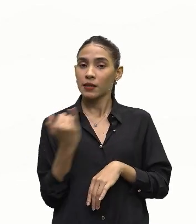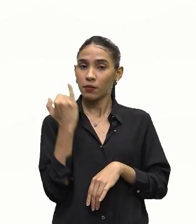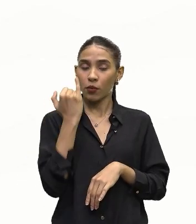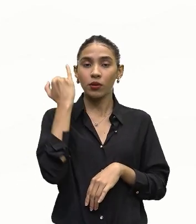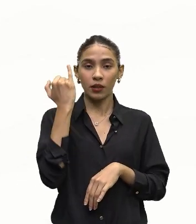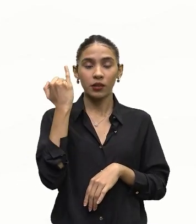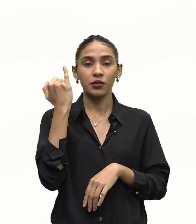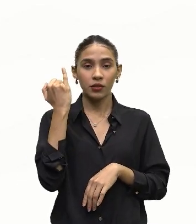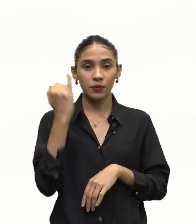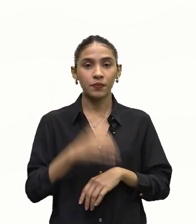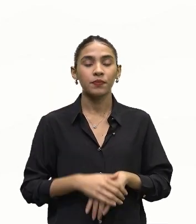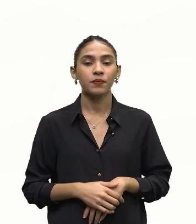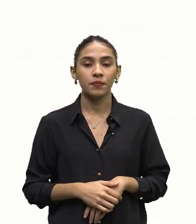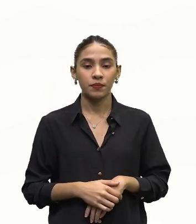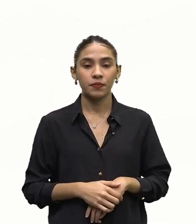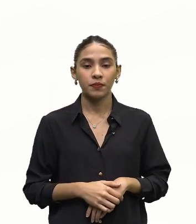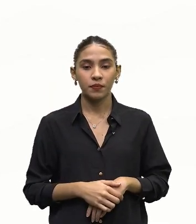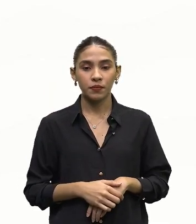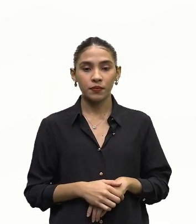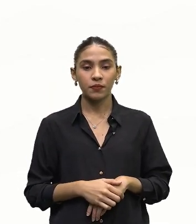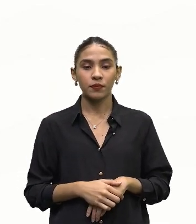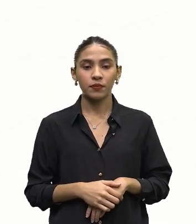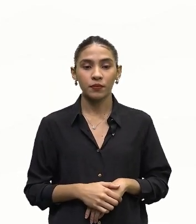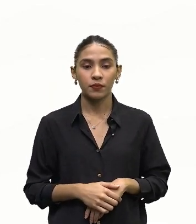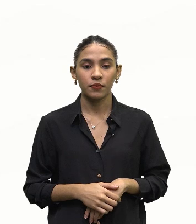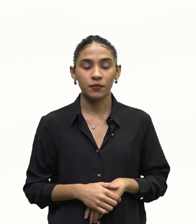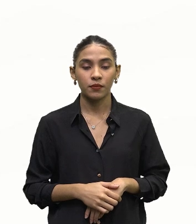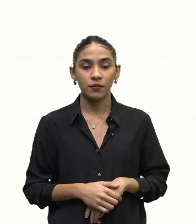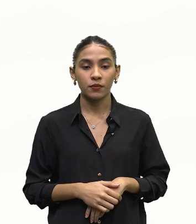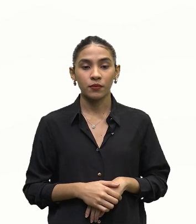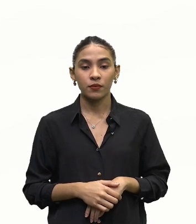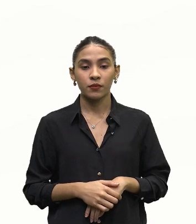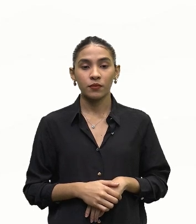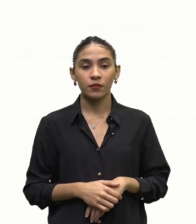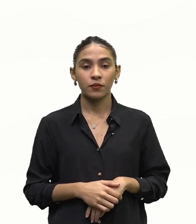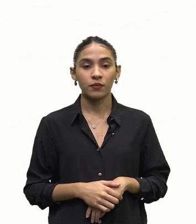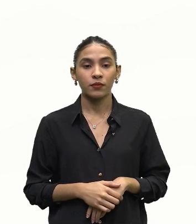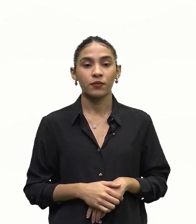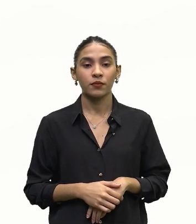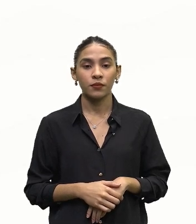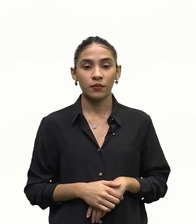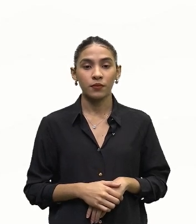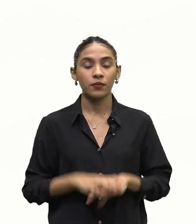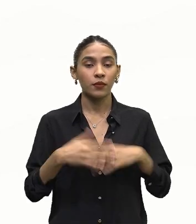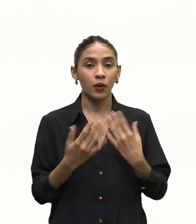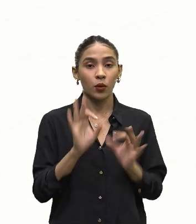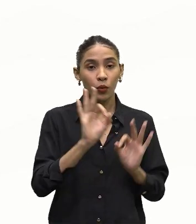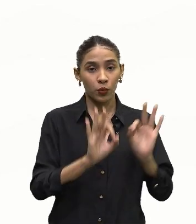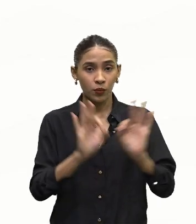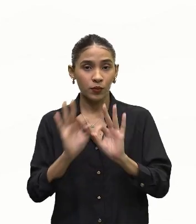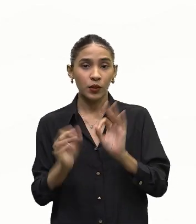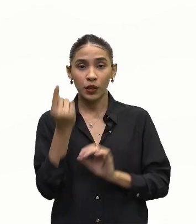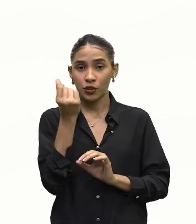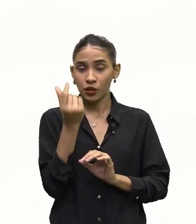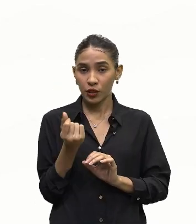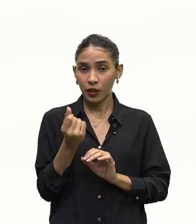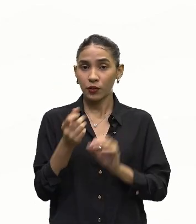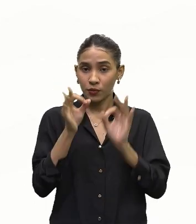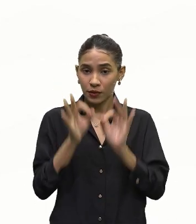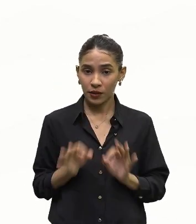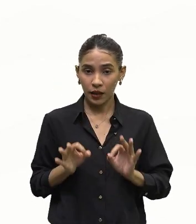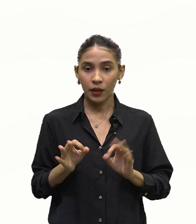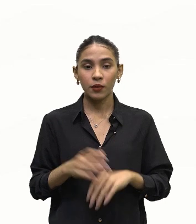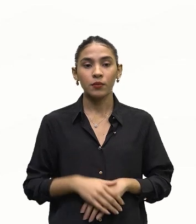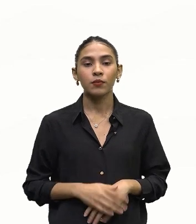menos daquilo que é menos relevante para a sua realidade financeira. O planejamento do consumo financeiro